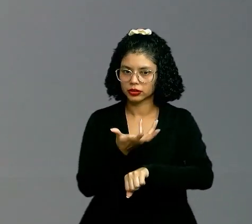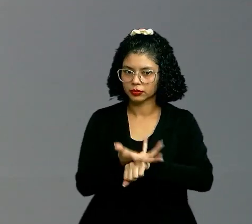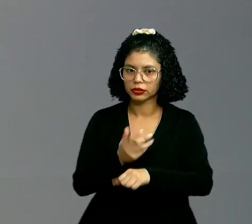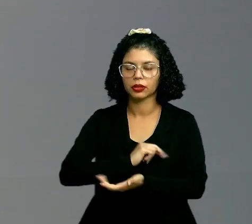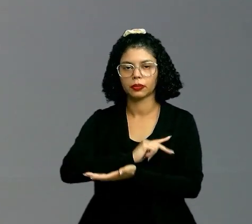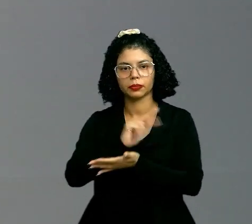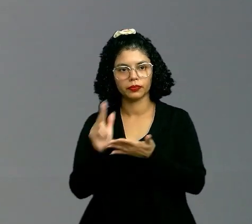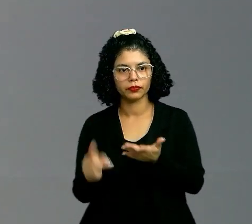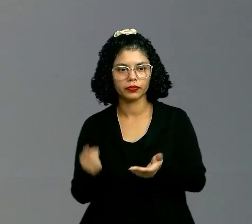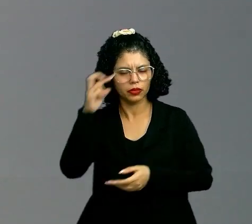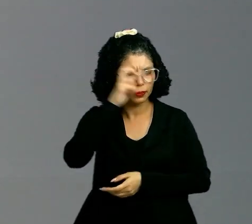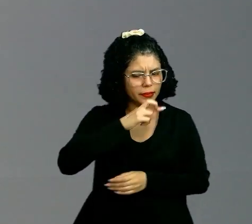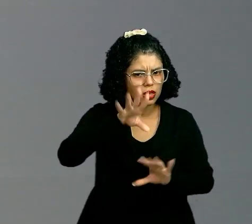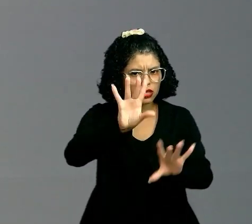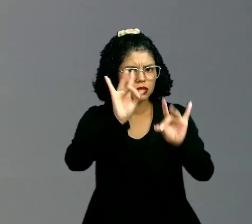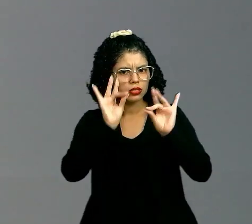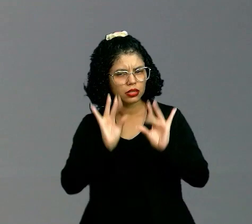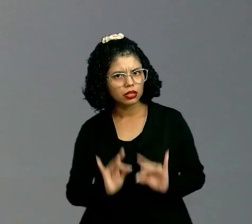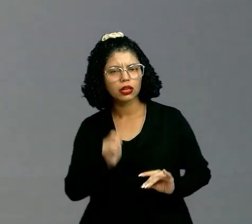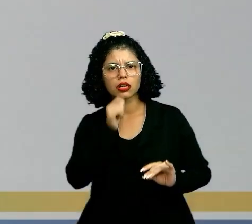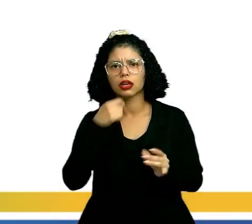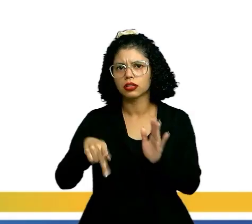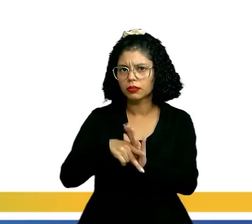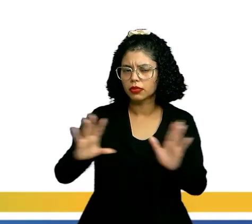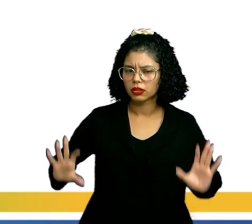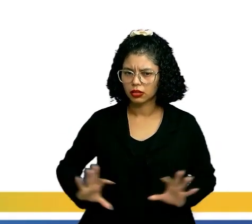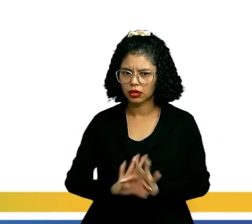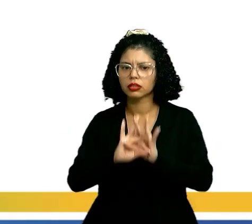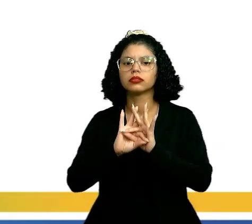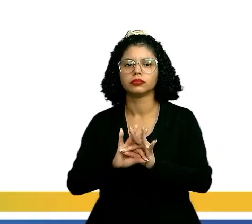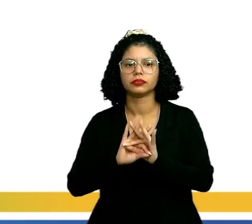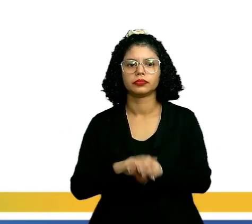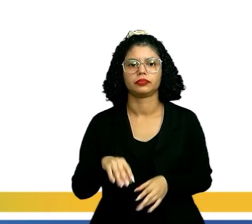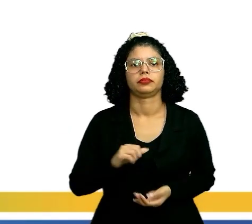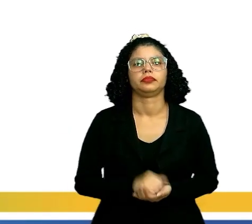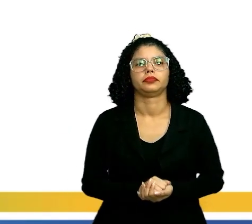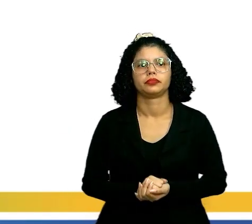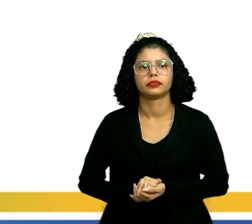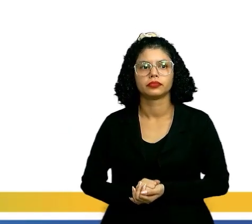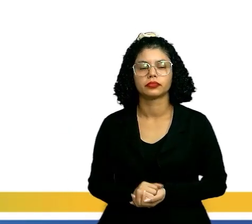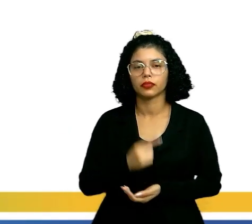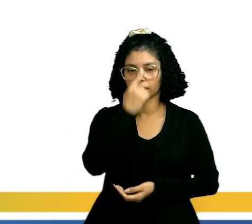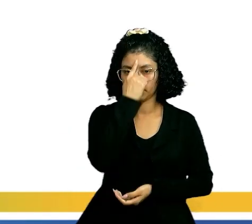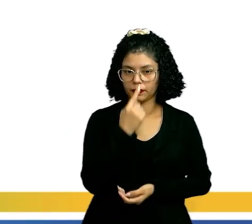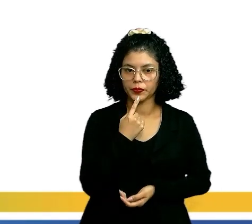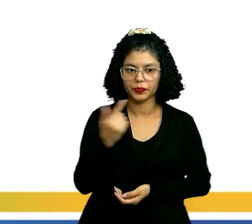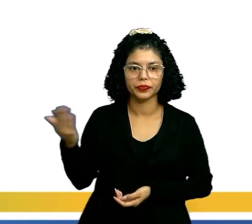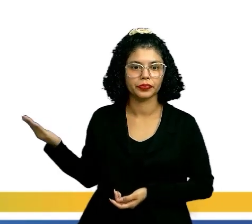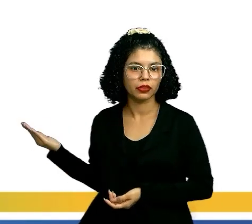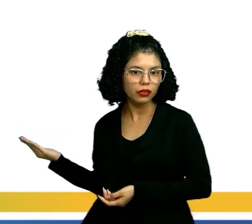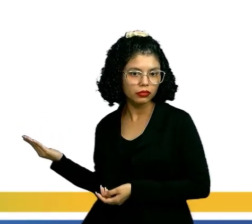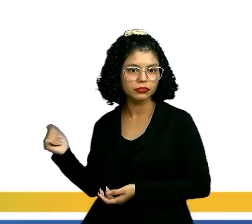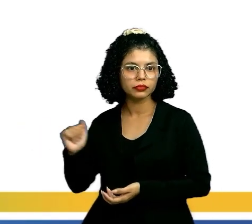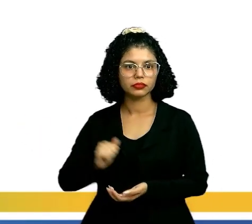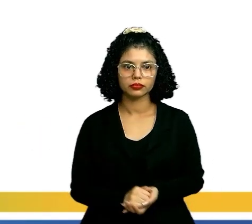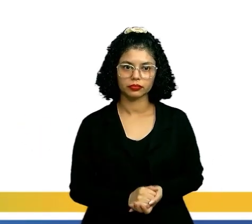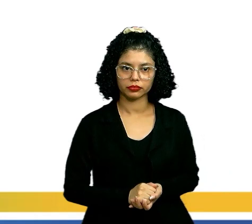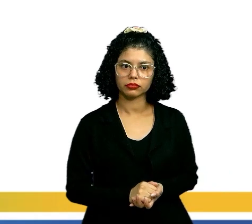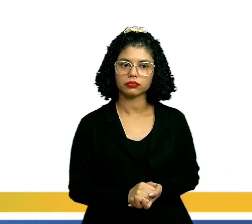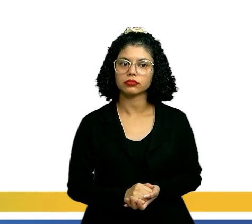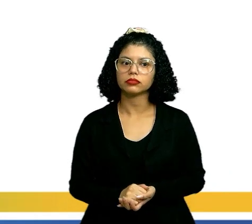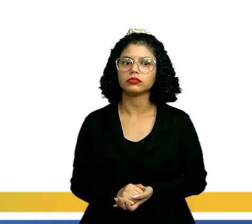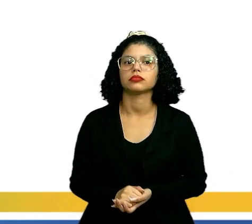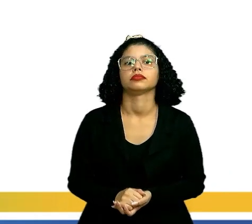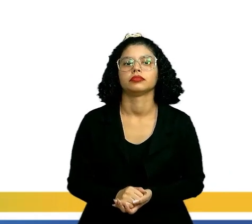fazer essas analogias, associações, essas inferências. Aí estão as obras, a obra de Michelangelo,